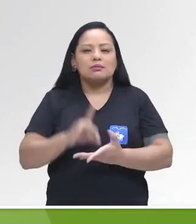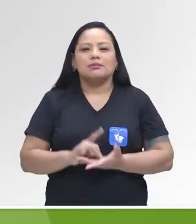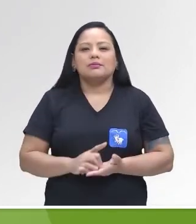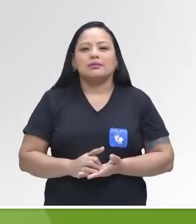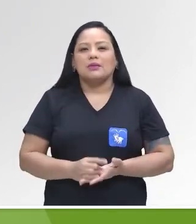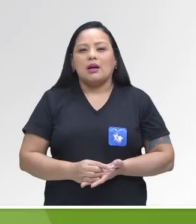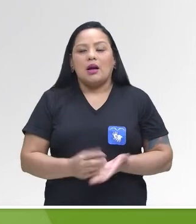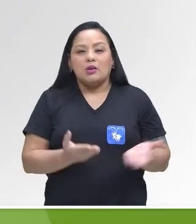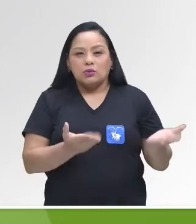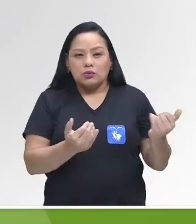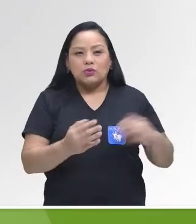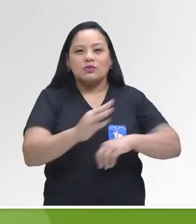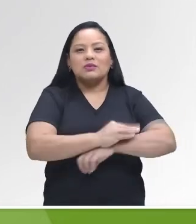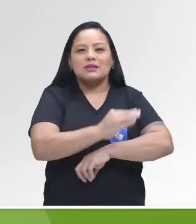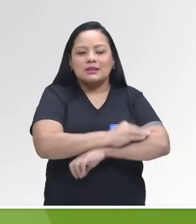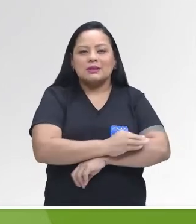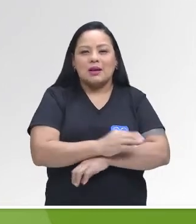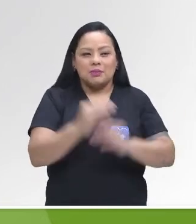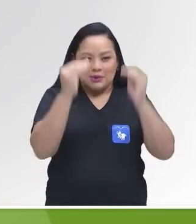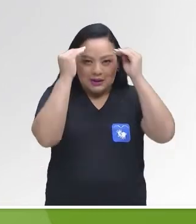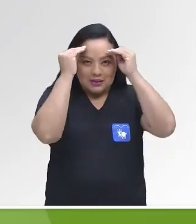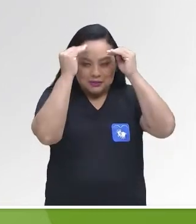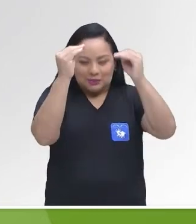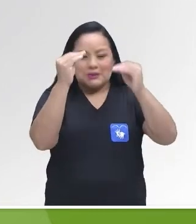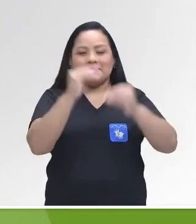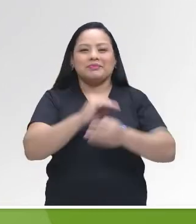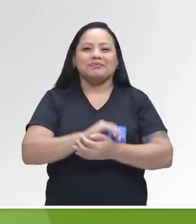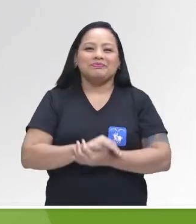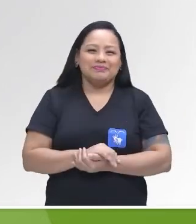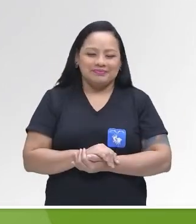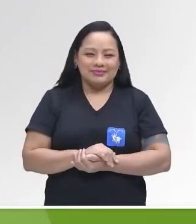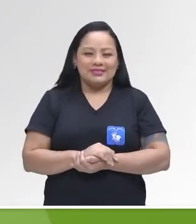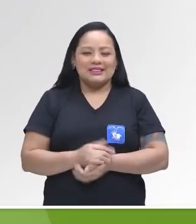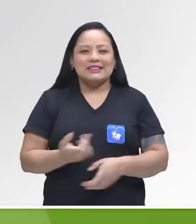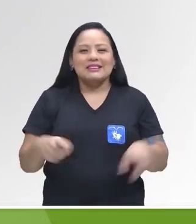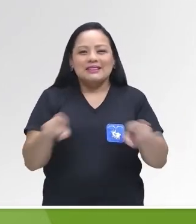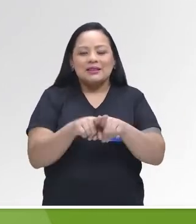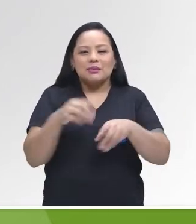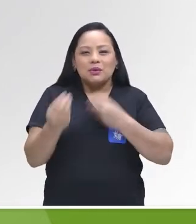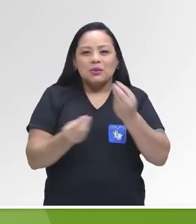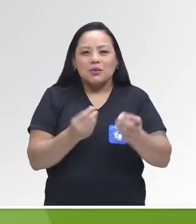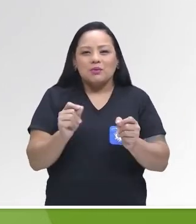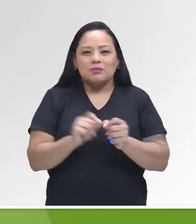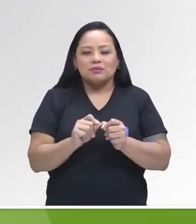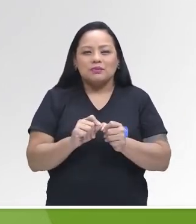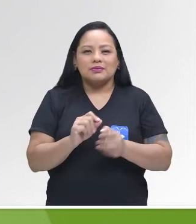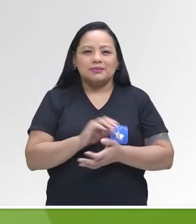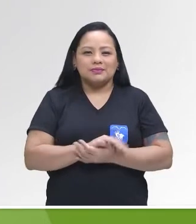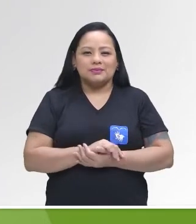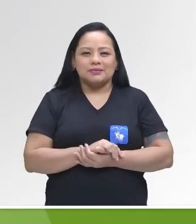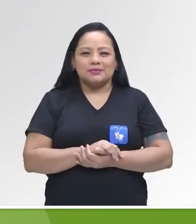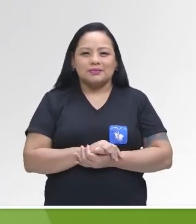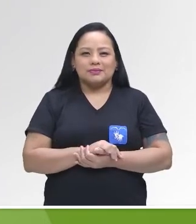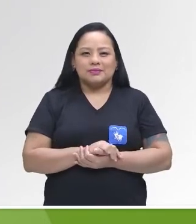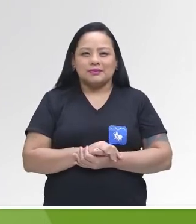jovens respeitam o coachá do sapo mais velho, tá bom? Além disso, eles fazem isso também